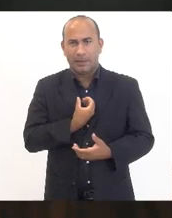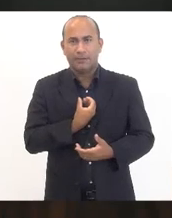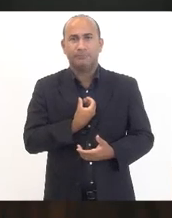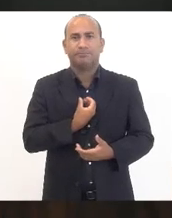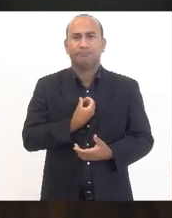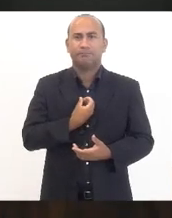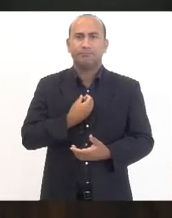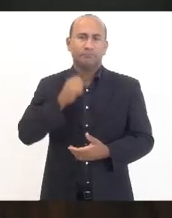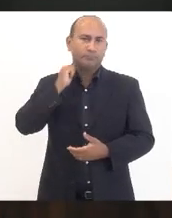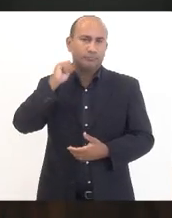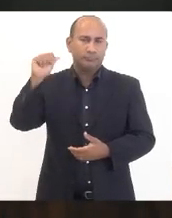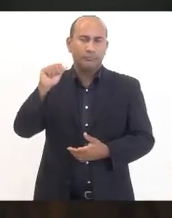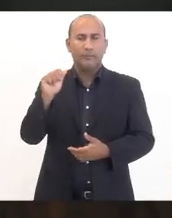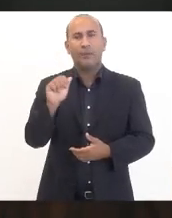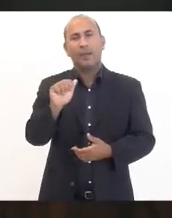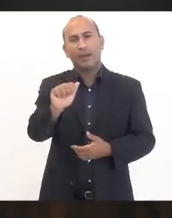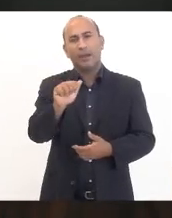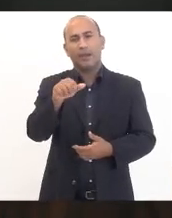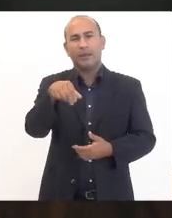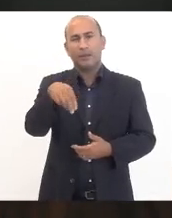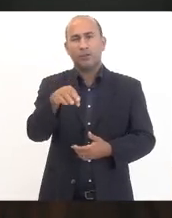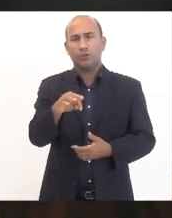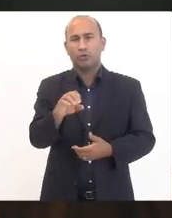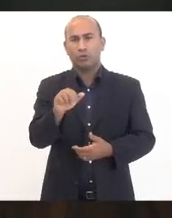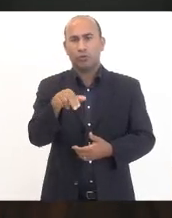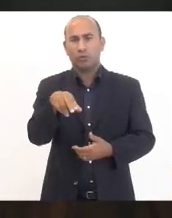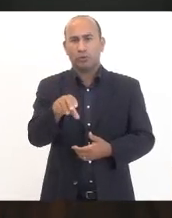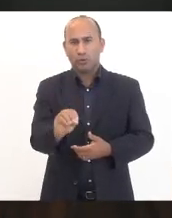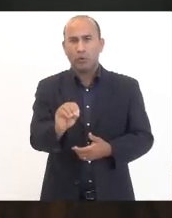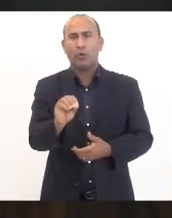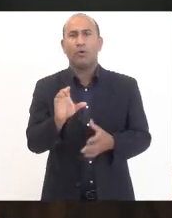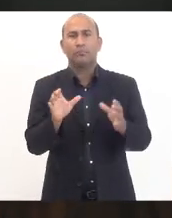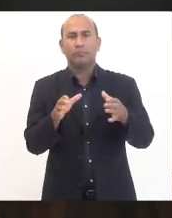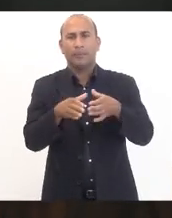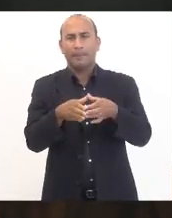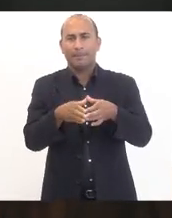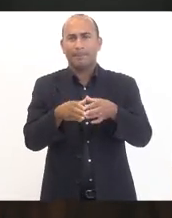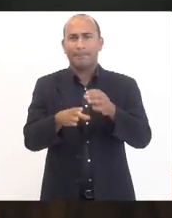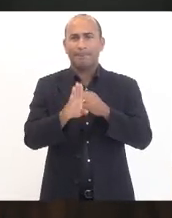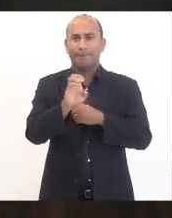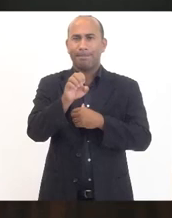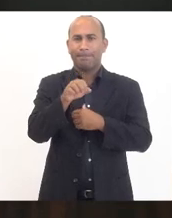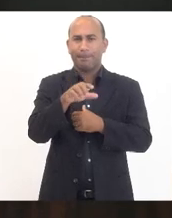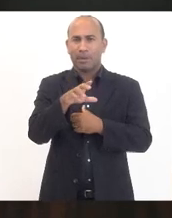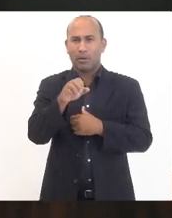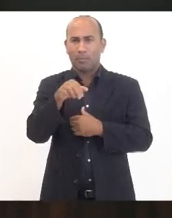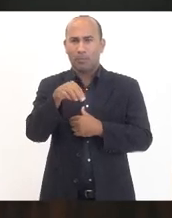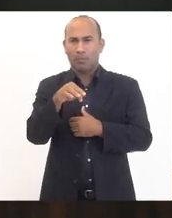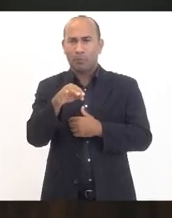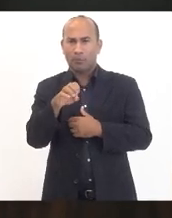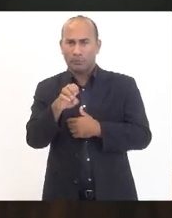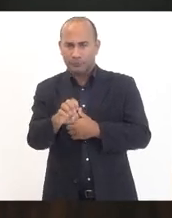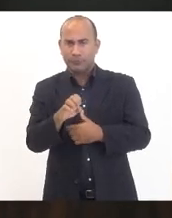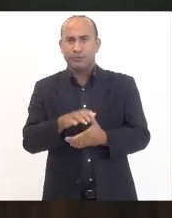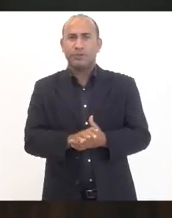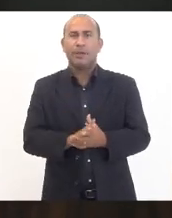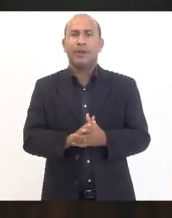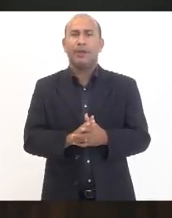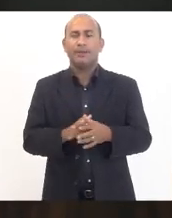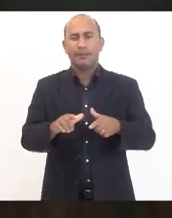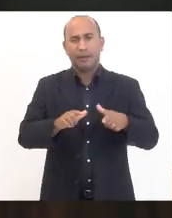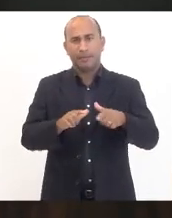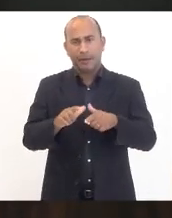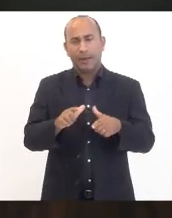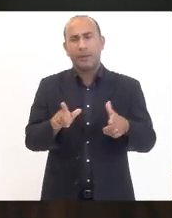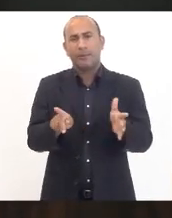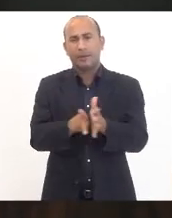senhor Antônio Rodrigues, da Rede Boteco Belmonte, pelos relevantes serviços prestados ao Estado do Rio de Janeiro.